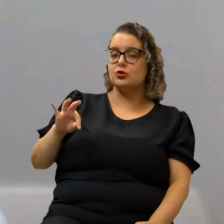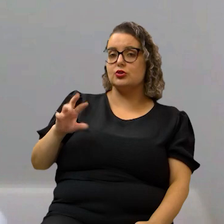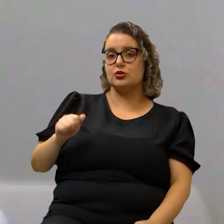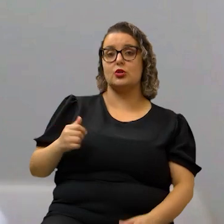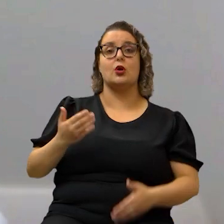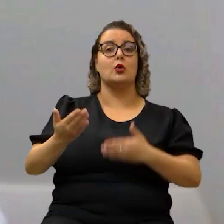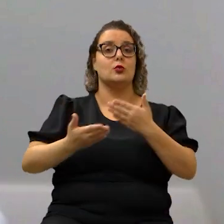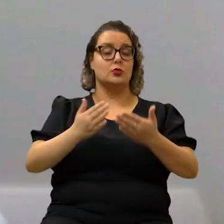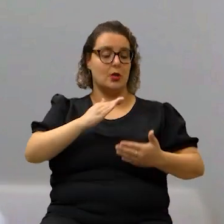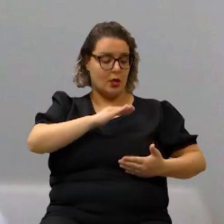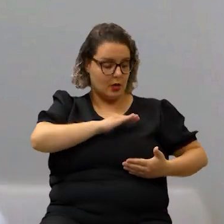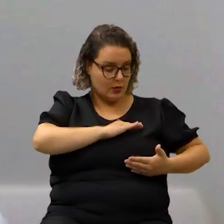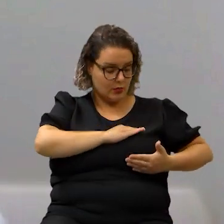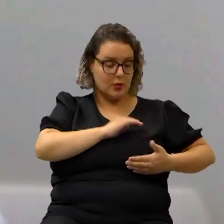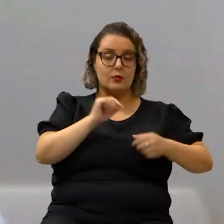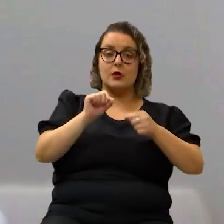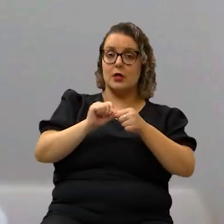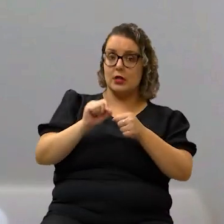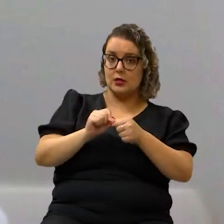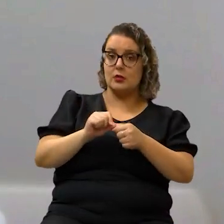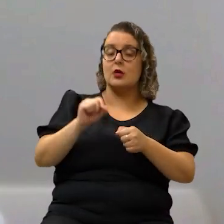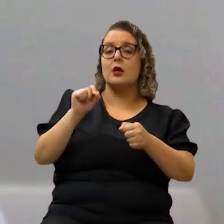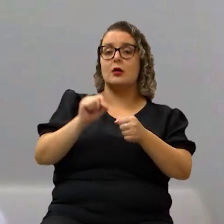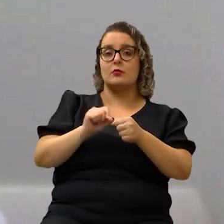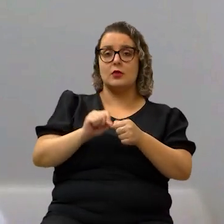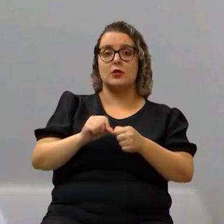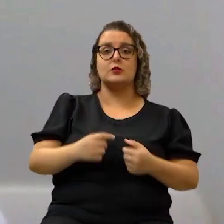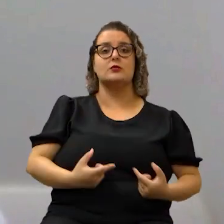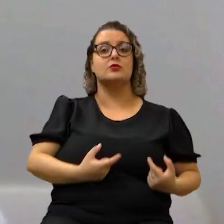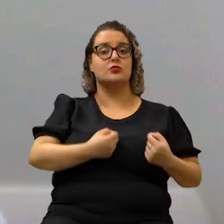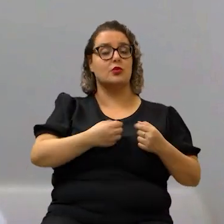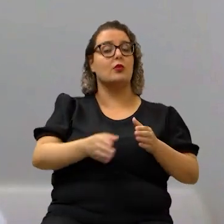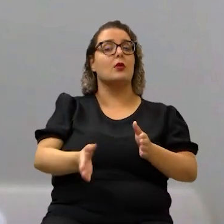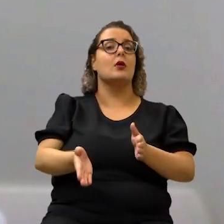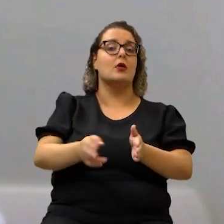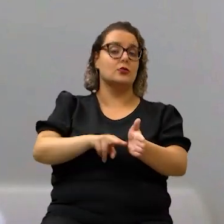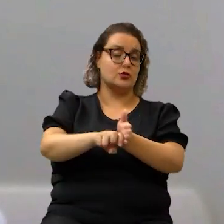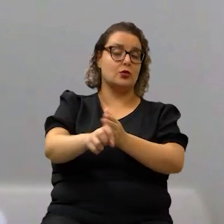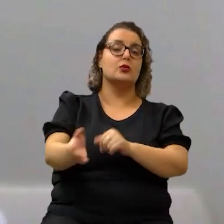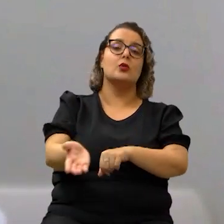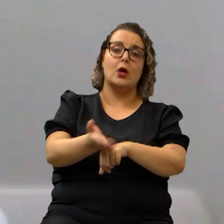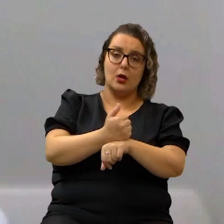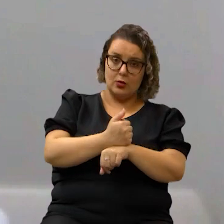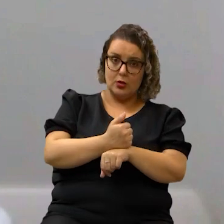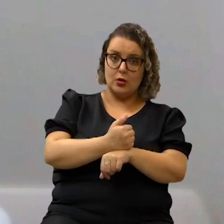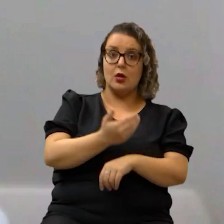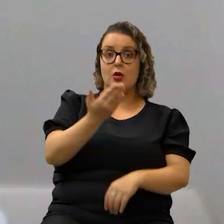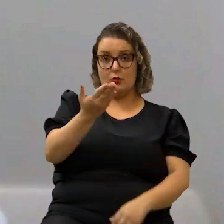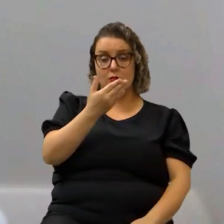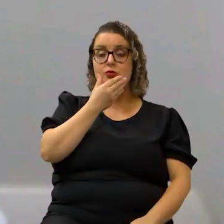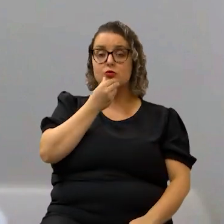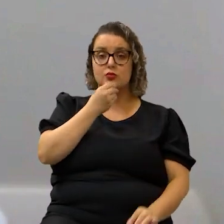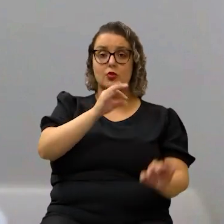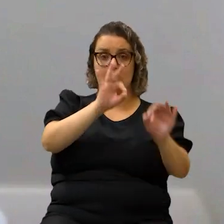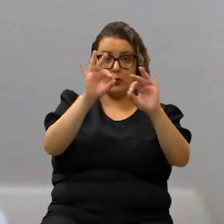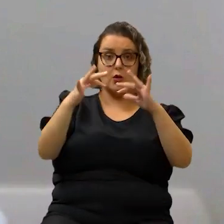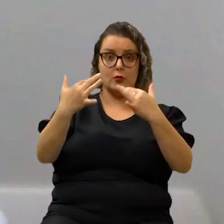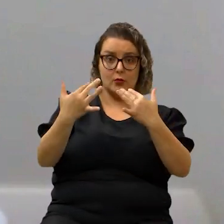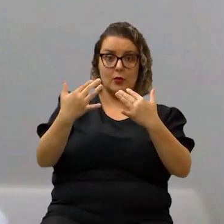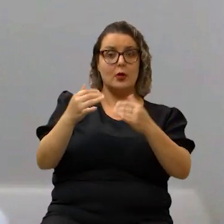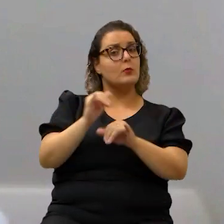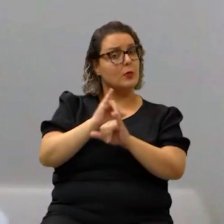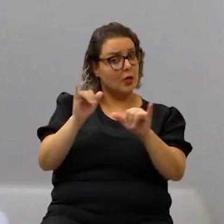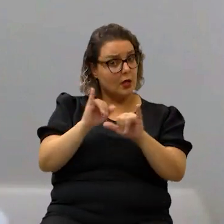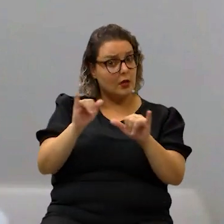procurar os serviços que estão fazendo mamografia e fazer diagnósticos mais precoces. E você, que é homem, está nos